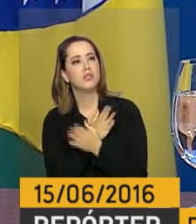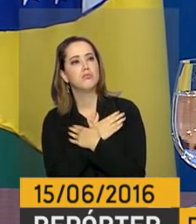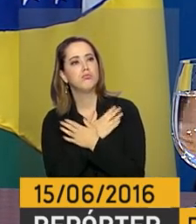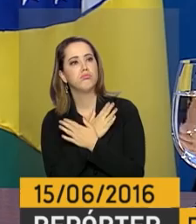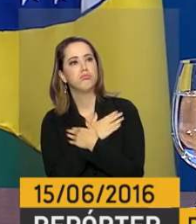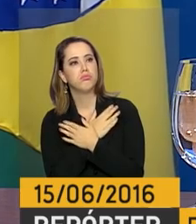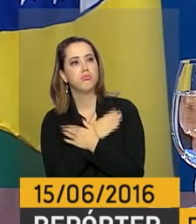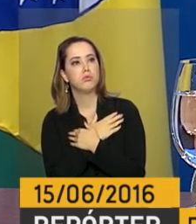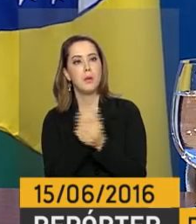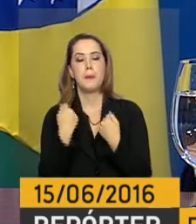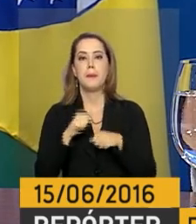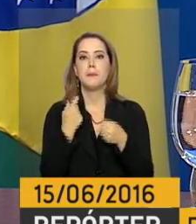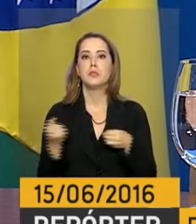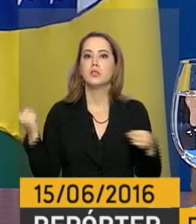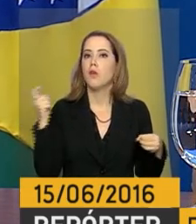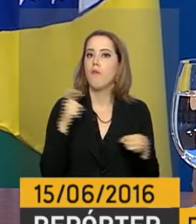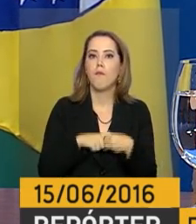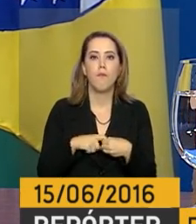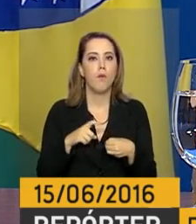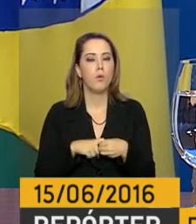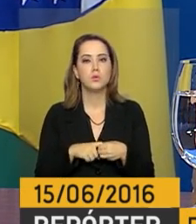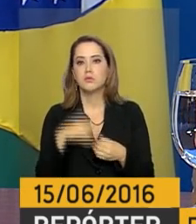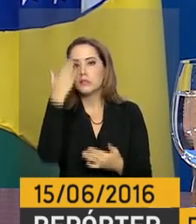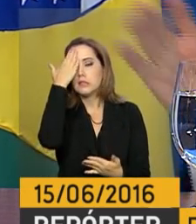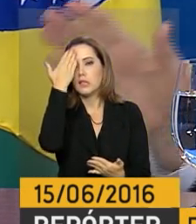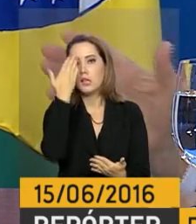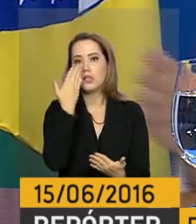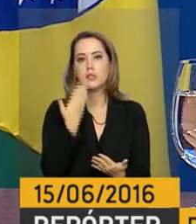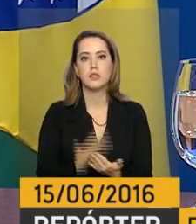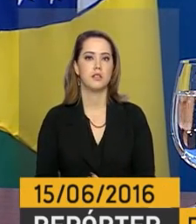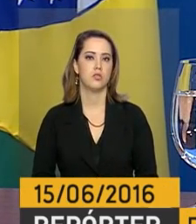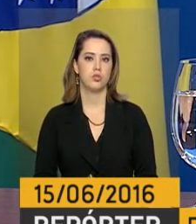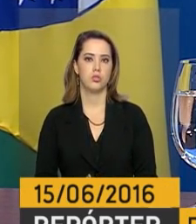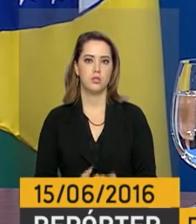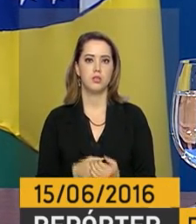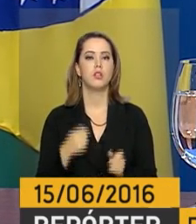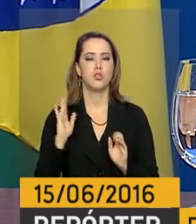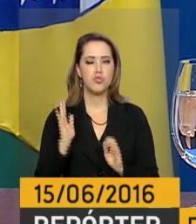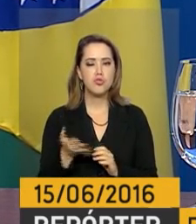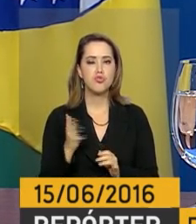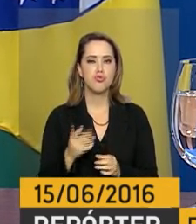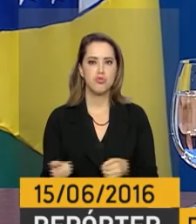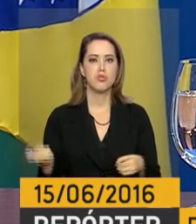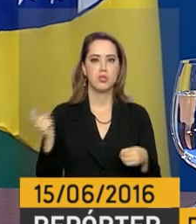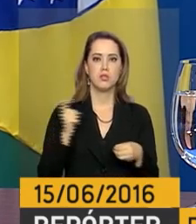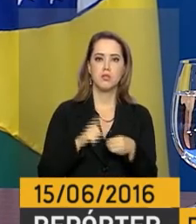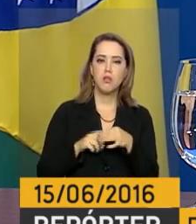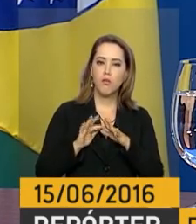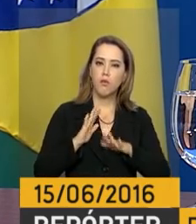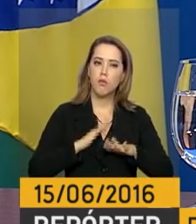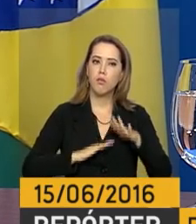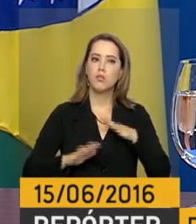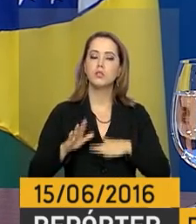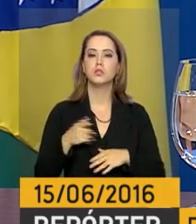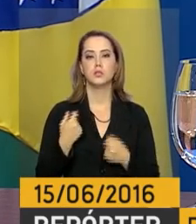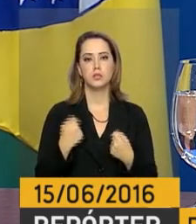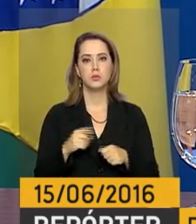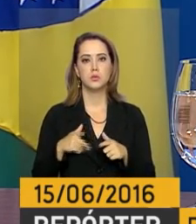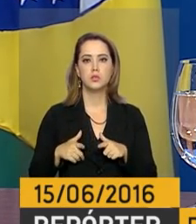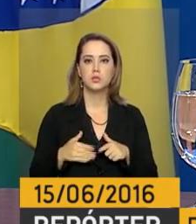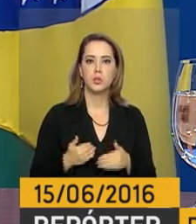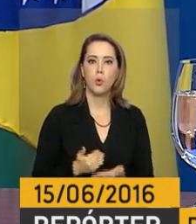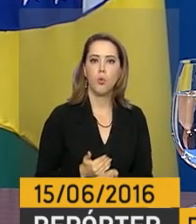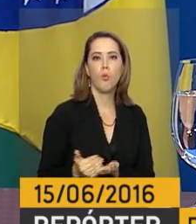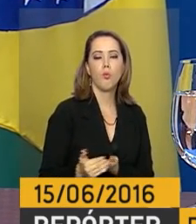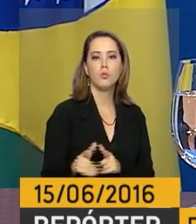ele precisa voltar a ter confiança. Já está voltando devagar. As pesquisas mostram isso a ter confiança de que ele vai manter o emprego, então que